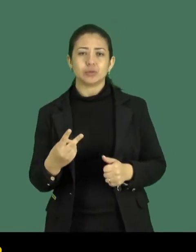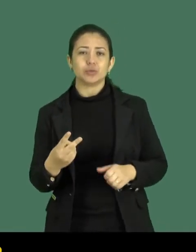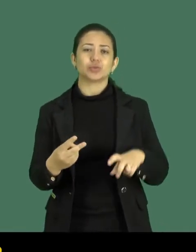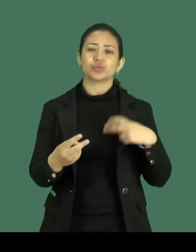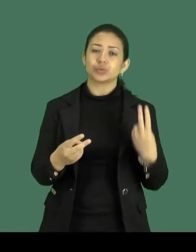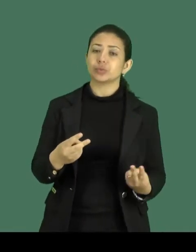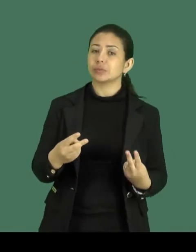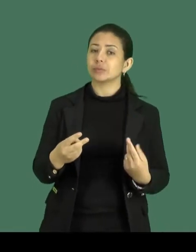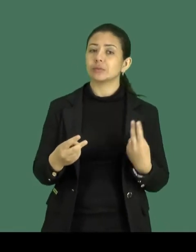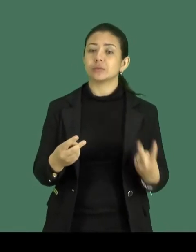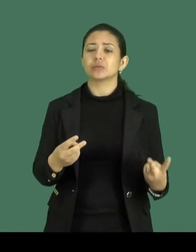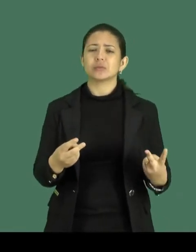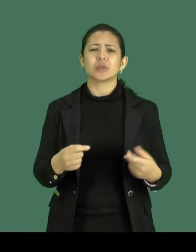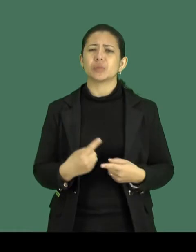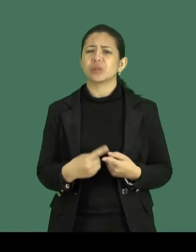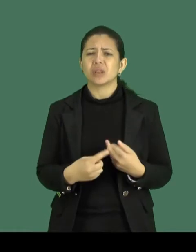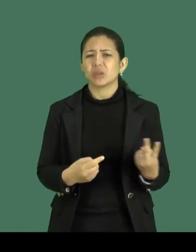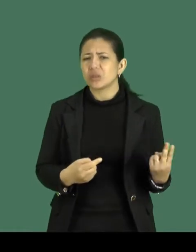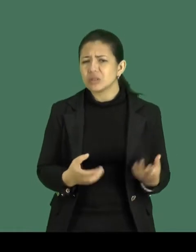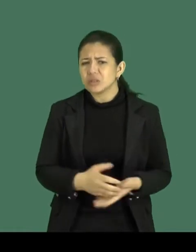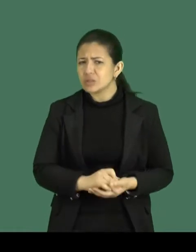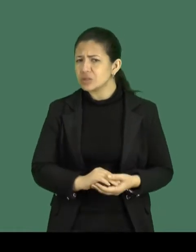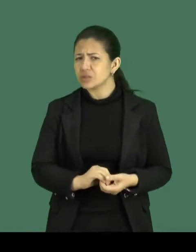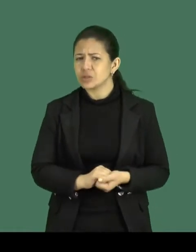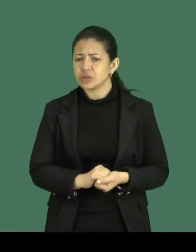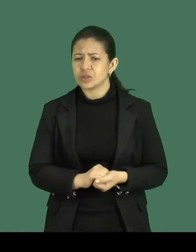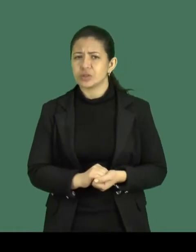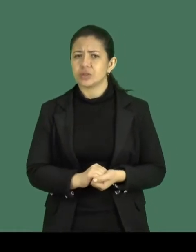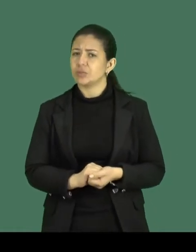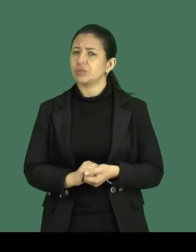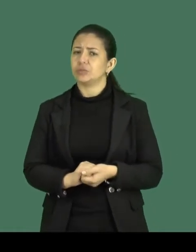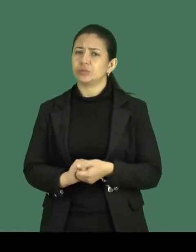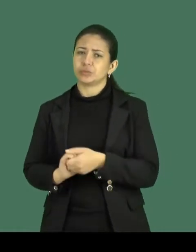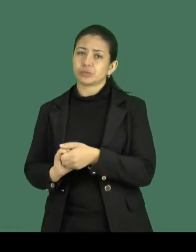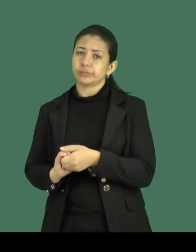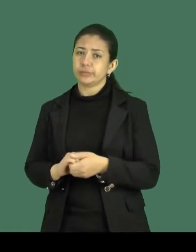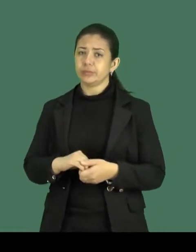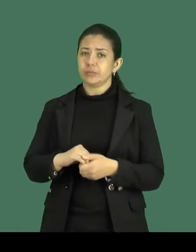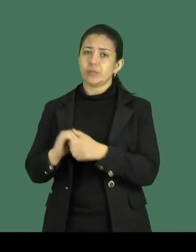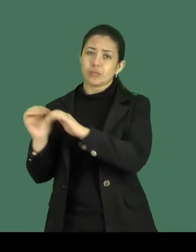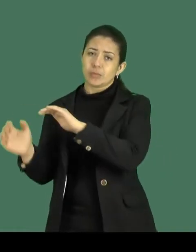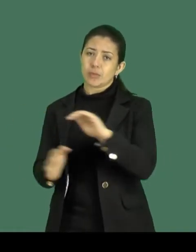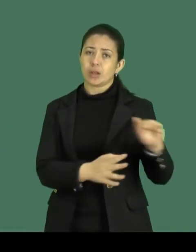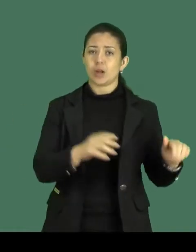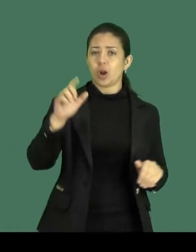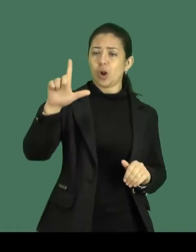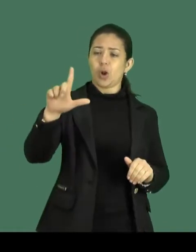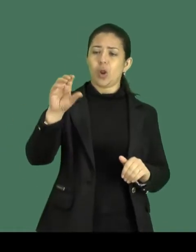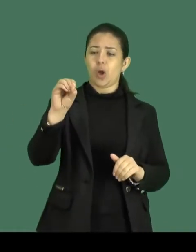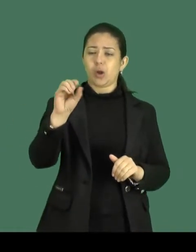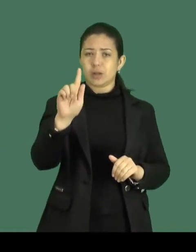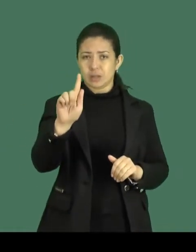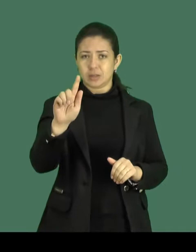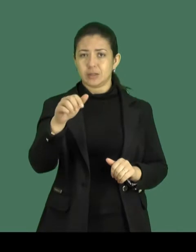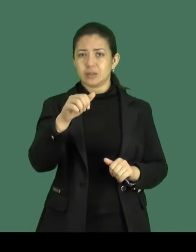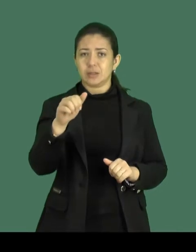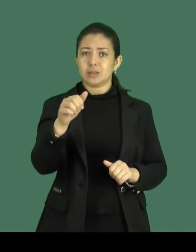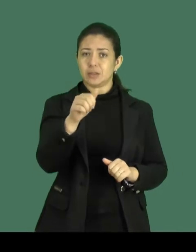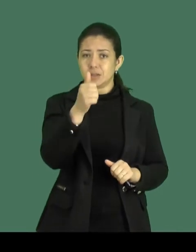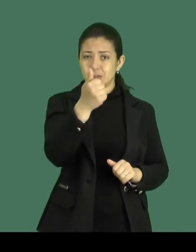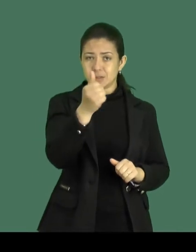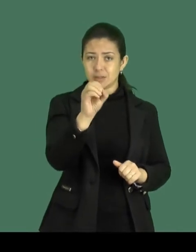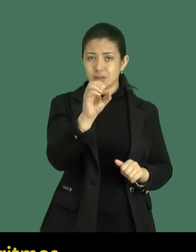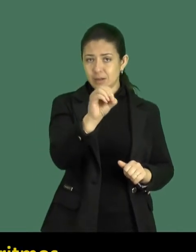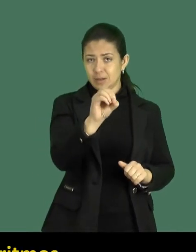2. Por que vale 2? Veja, ó, logaritmo de 100 na base 10, eu vou chamar de x, para explicar por que